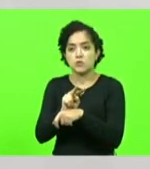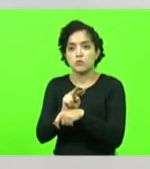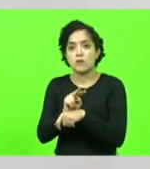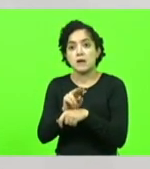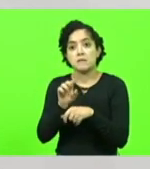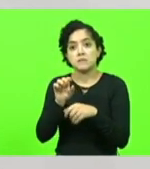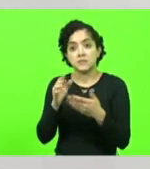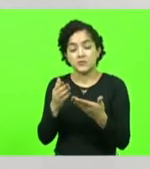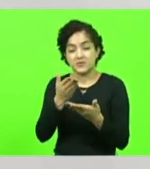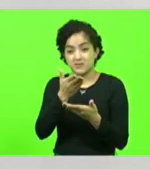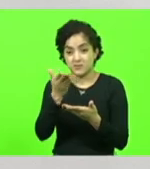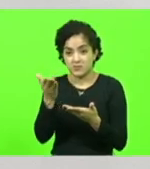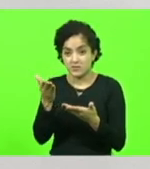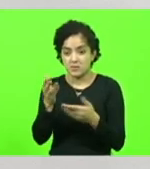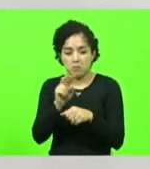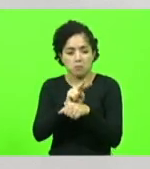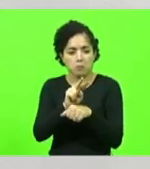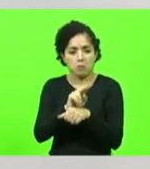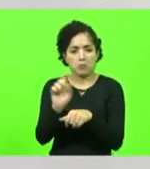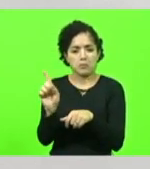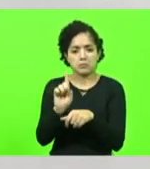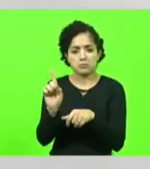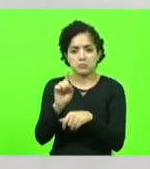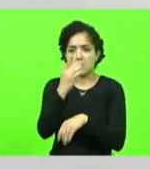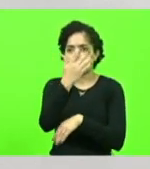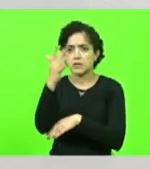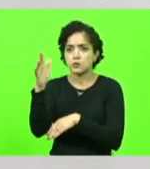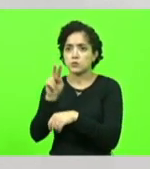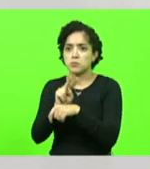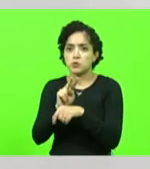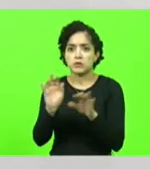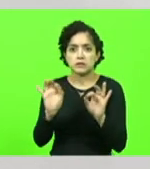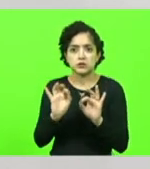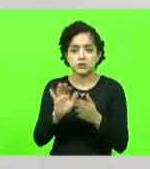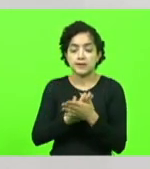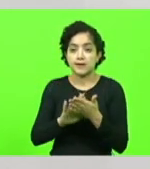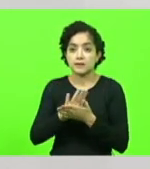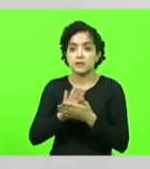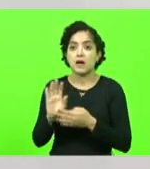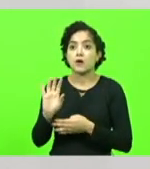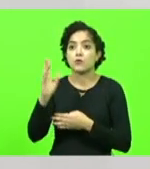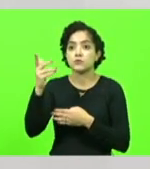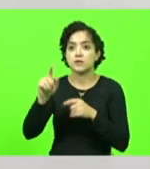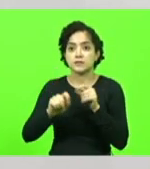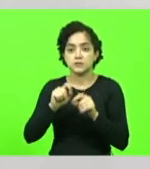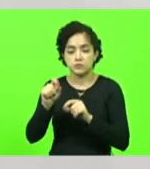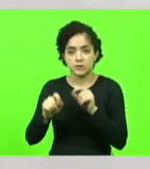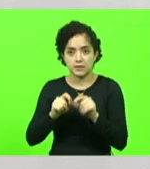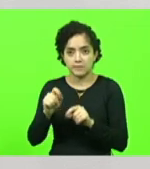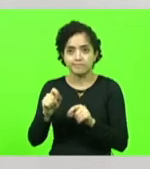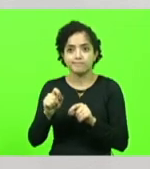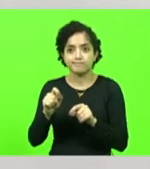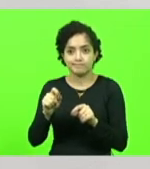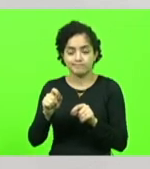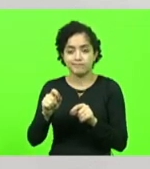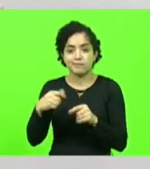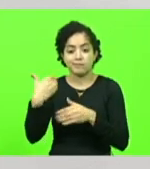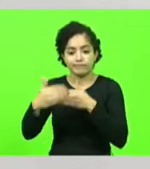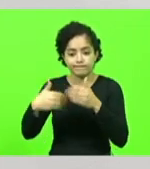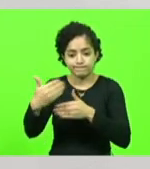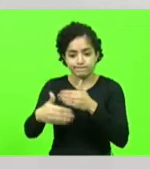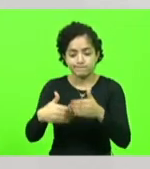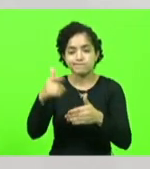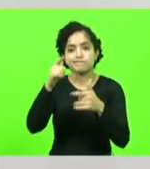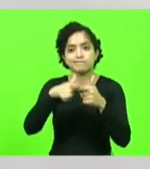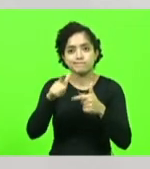protege os animais, quando você não protege a natureza, aí o que acontece? O efeito rebote dela é gigantesco. Não para de